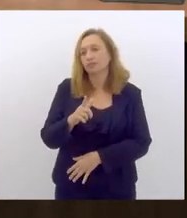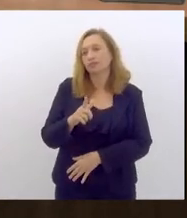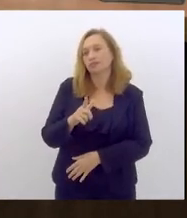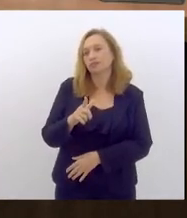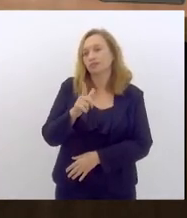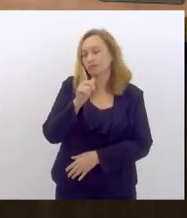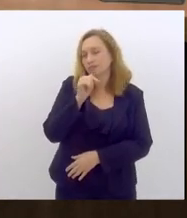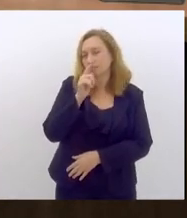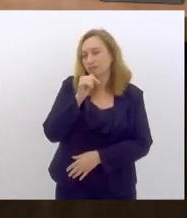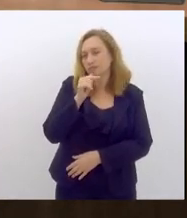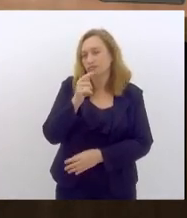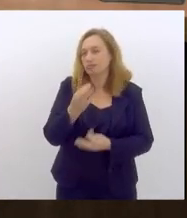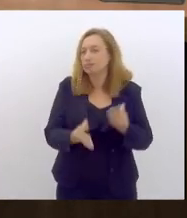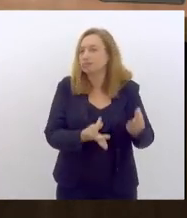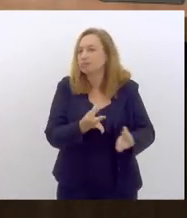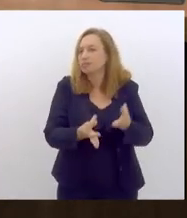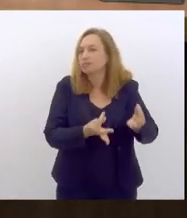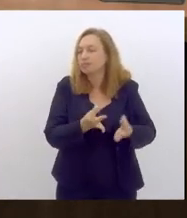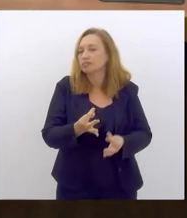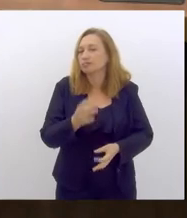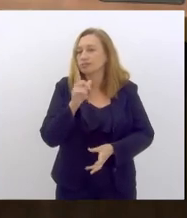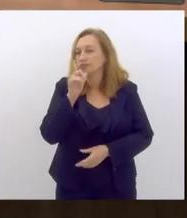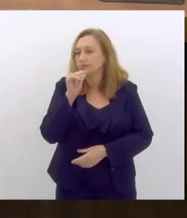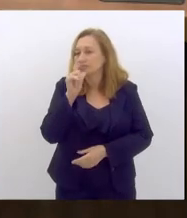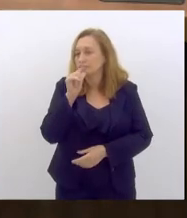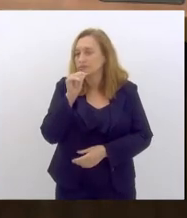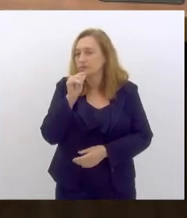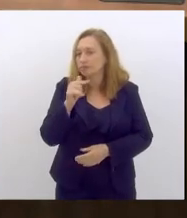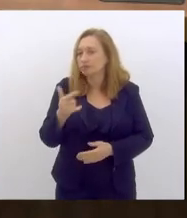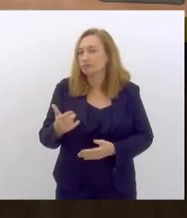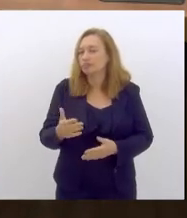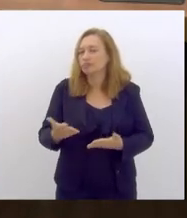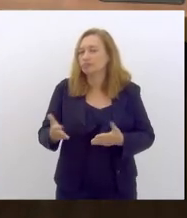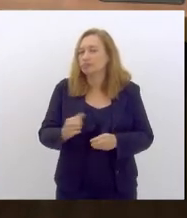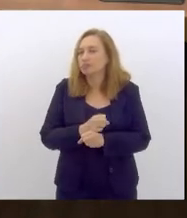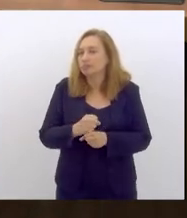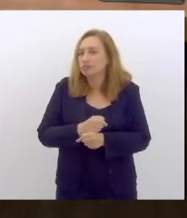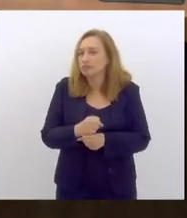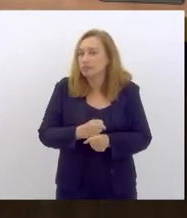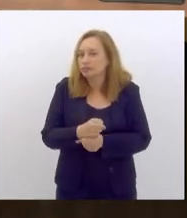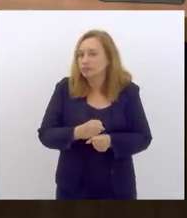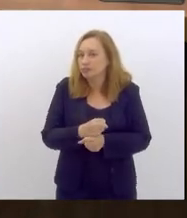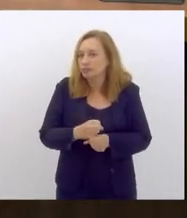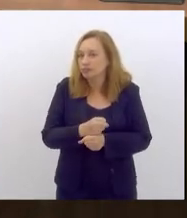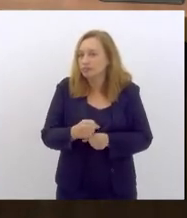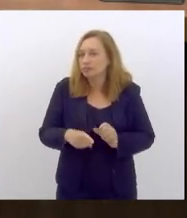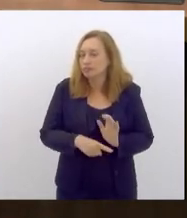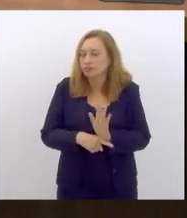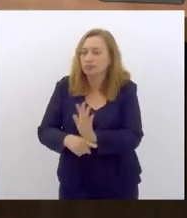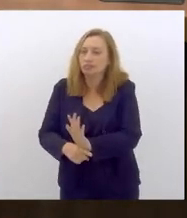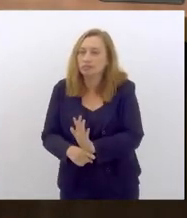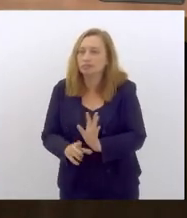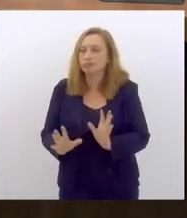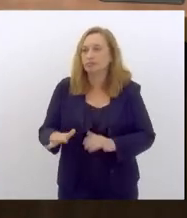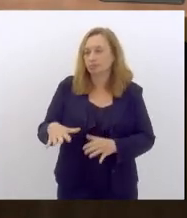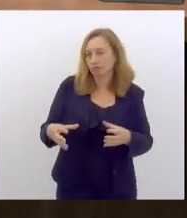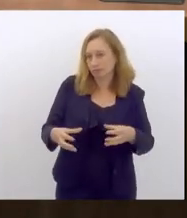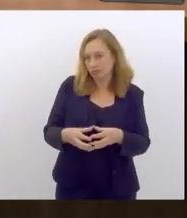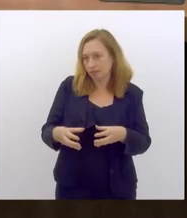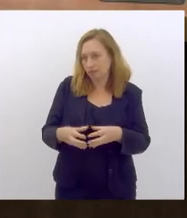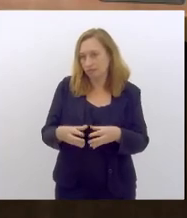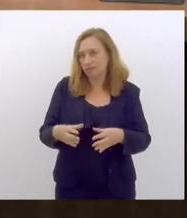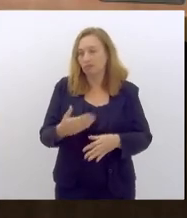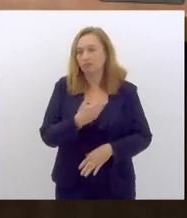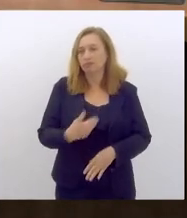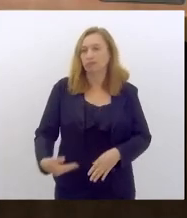a estação de tratamento que serviu por anos e anos atendendo aquela comunidade. o